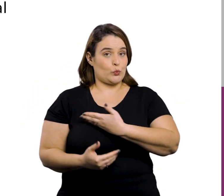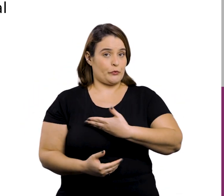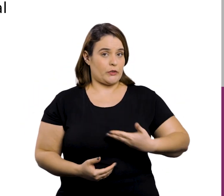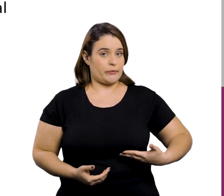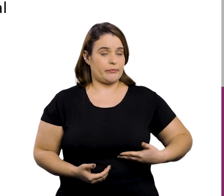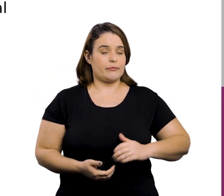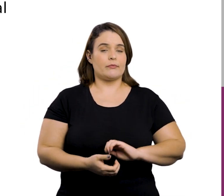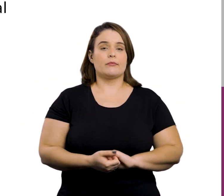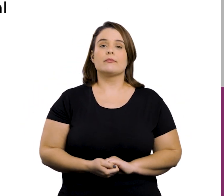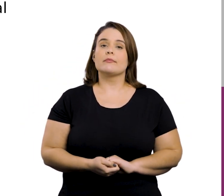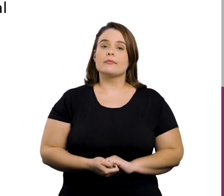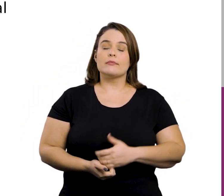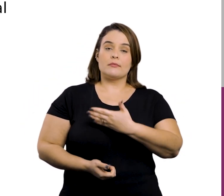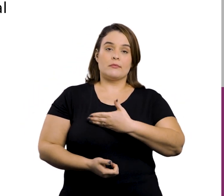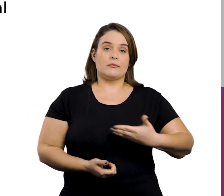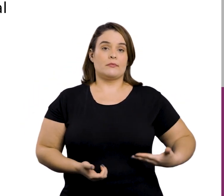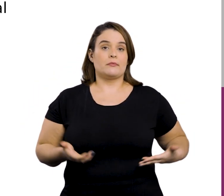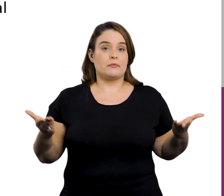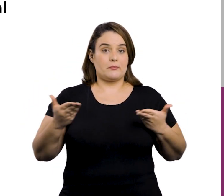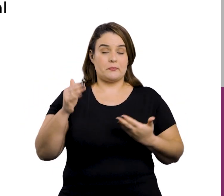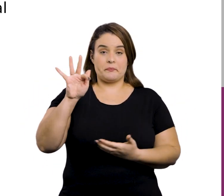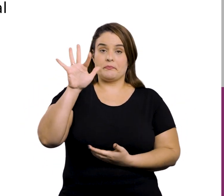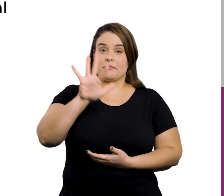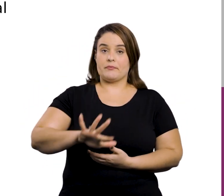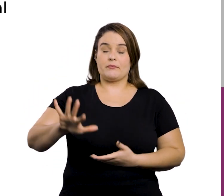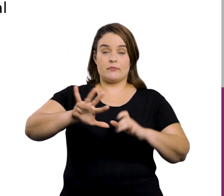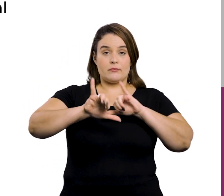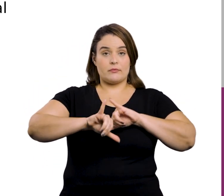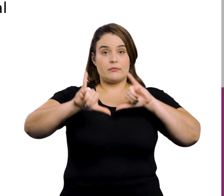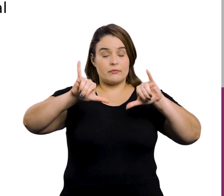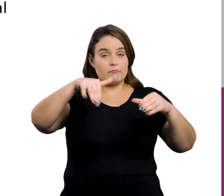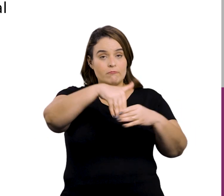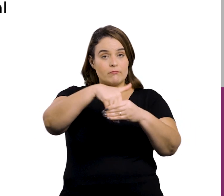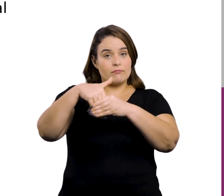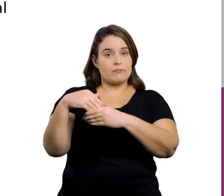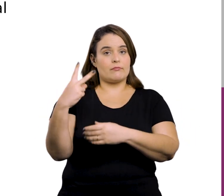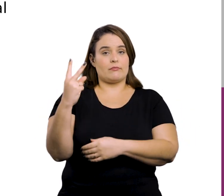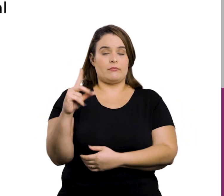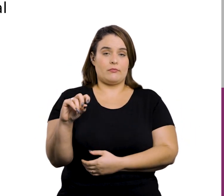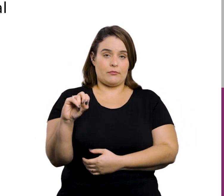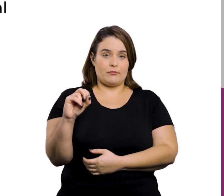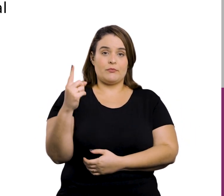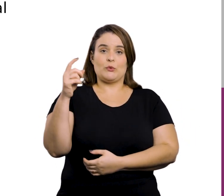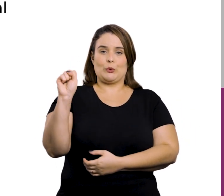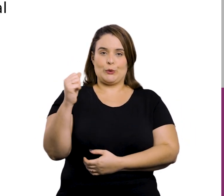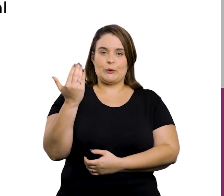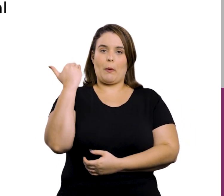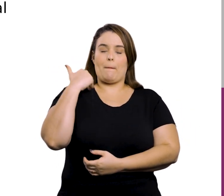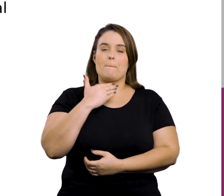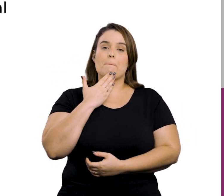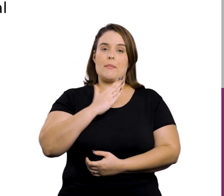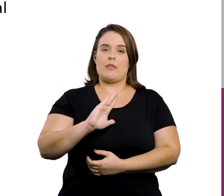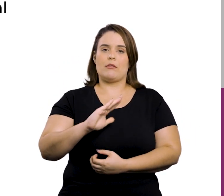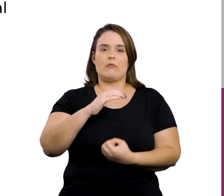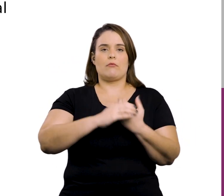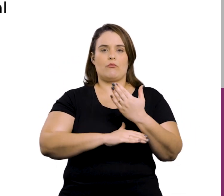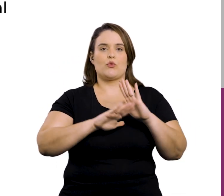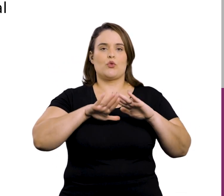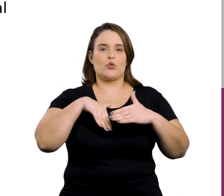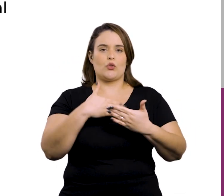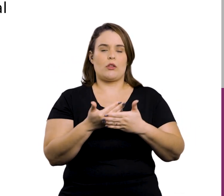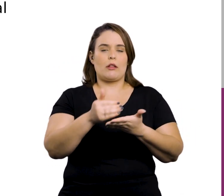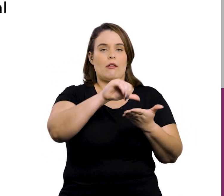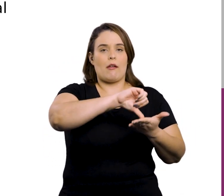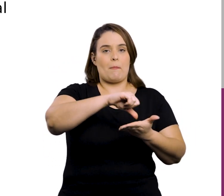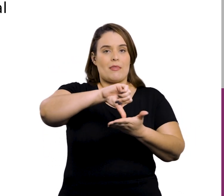atual governo? O atual governo federal, durante a campanha eleitoral de 2018, prometeu criar uma escola militar